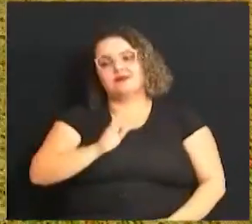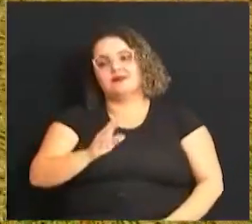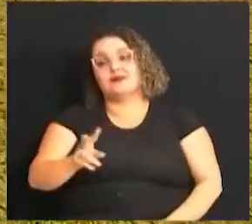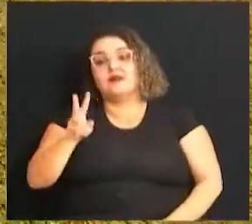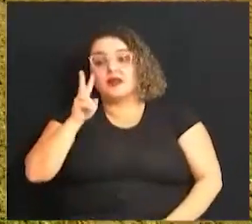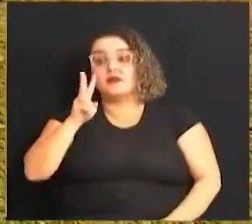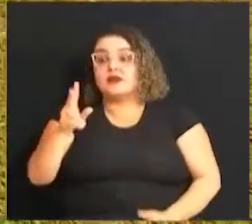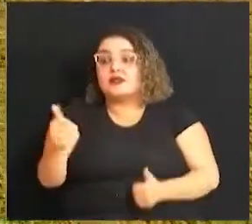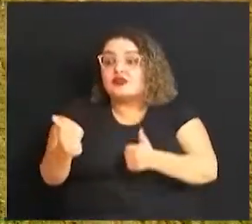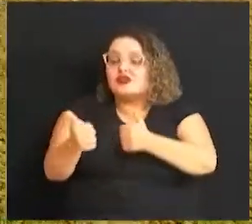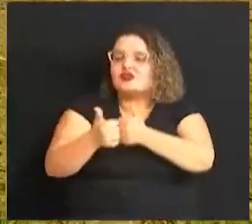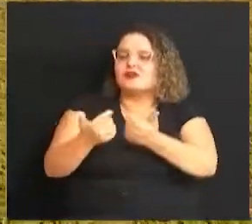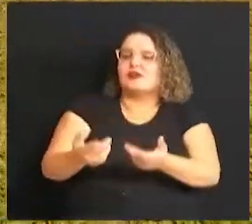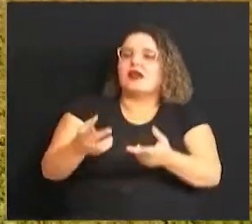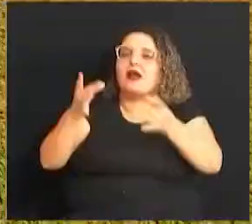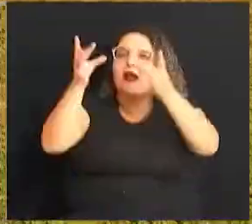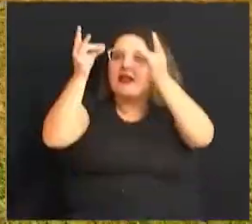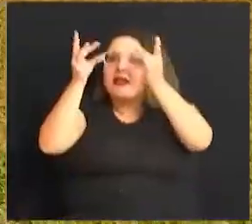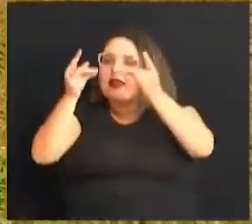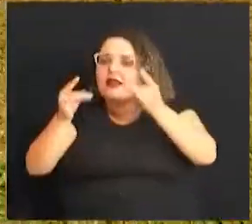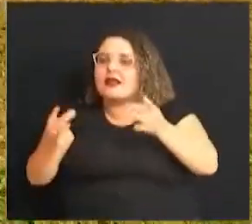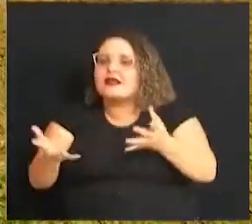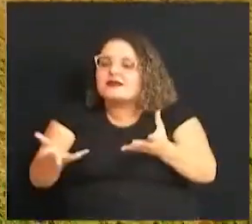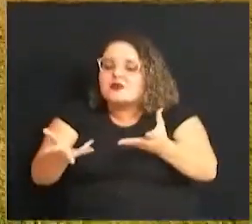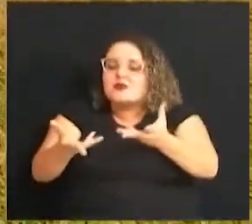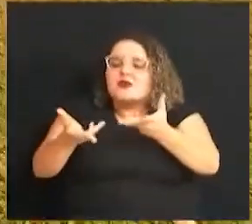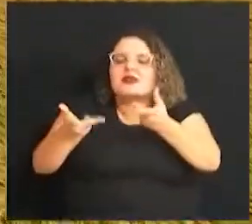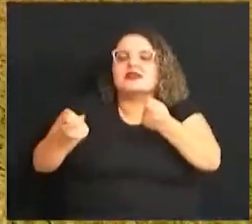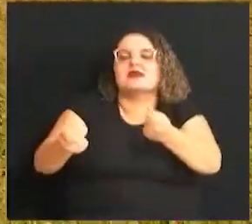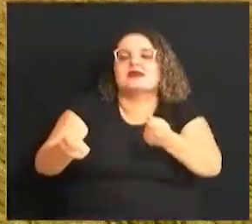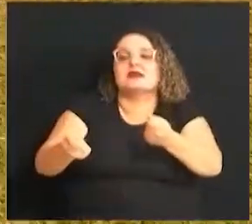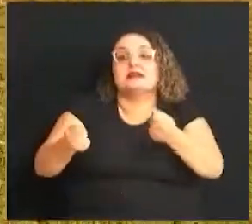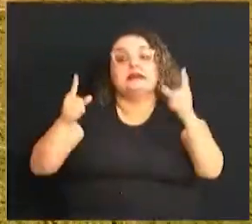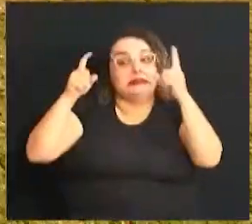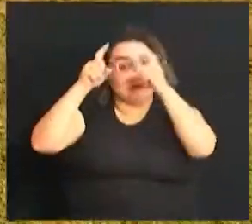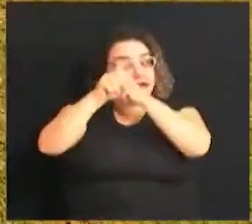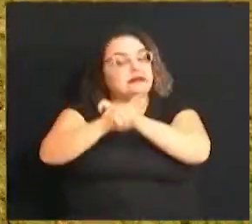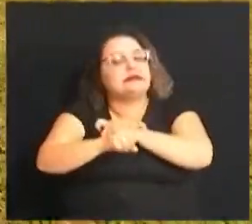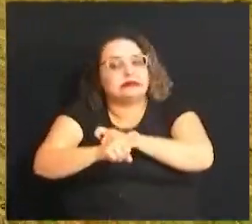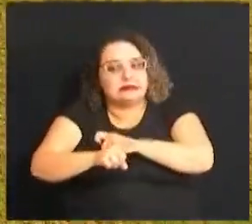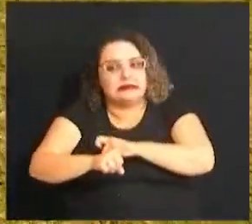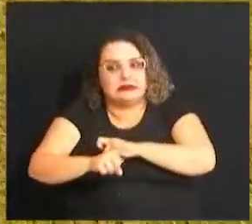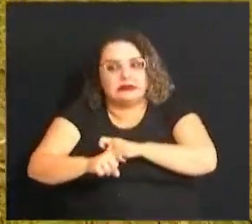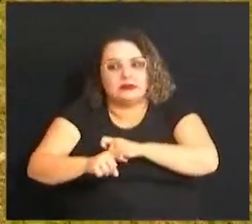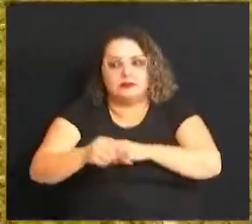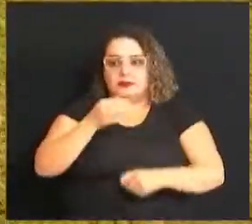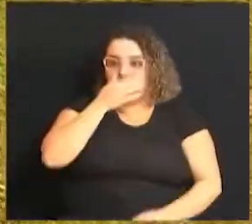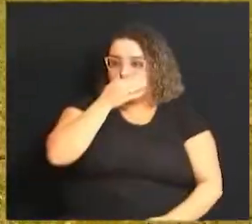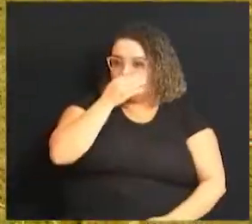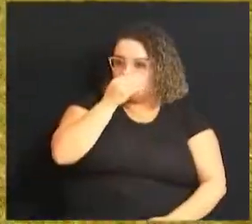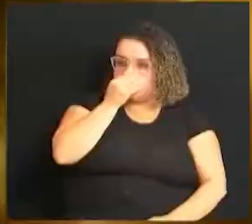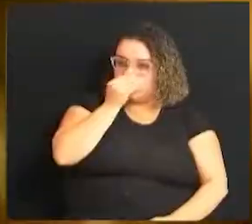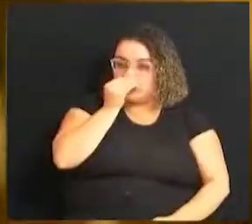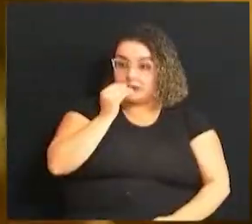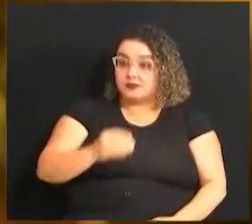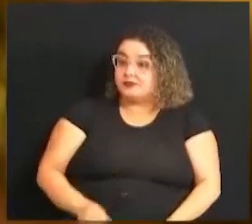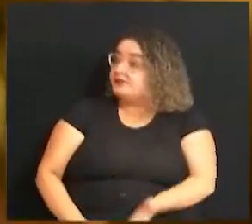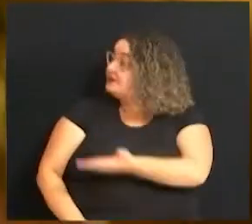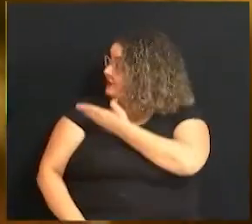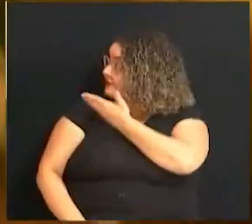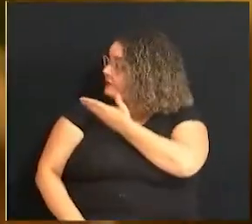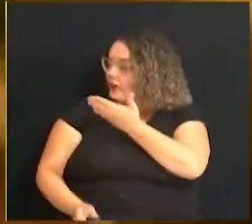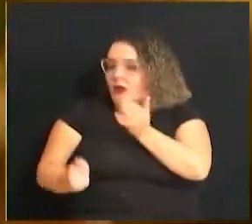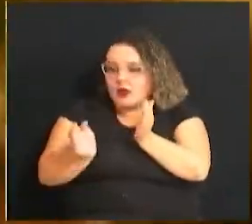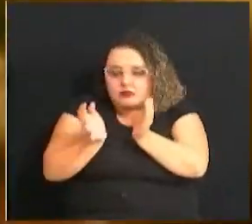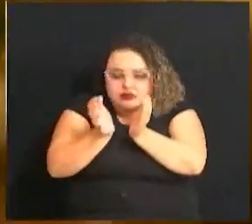visitação gratuita, dá para ver de perto cada detalhe da riqueza e da complexidade dessa espécie,